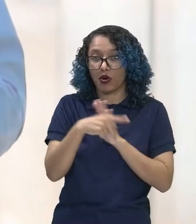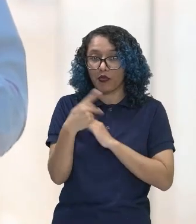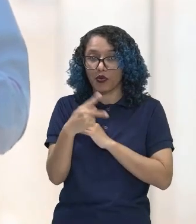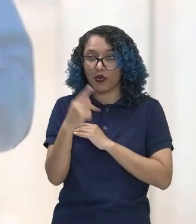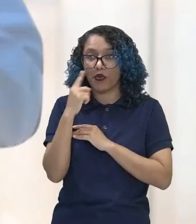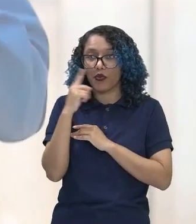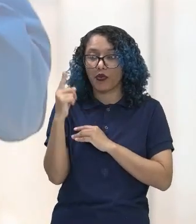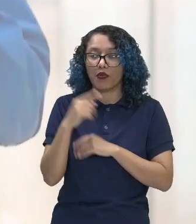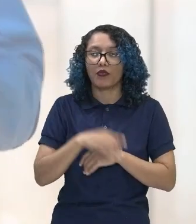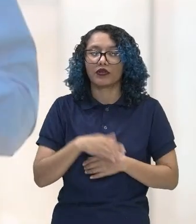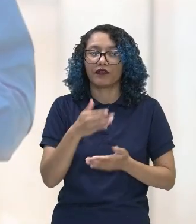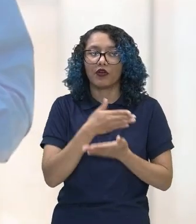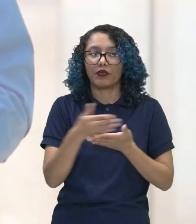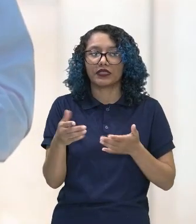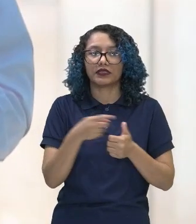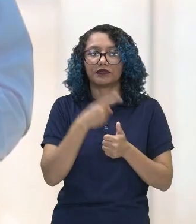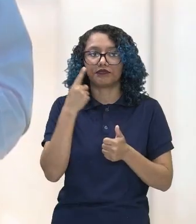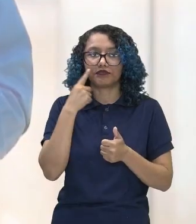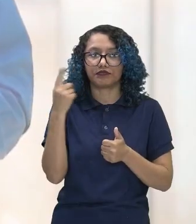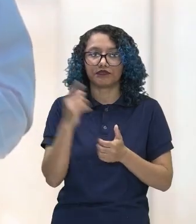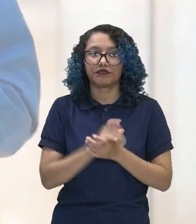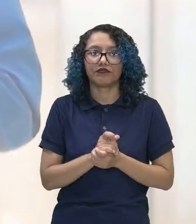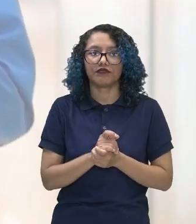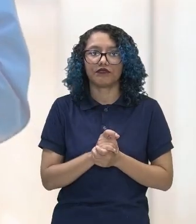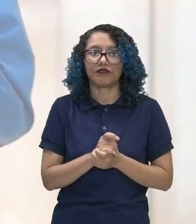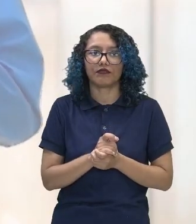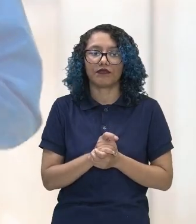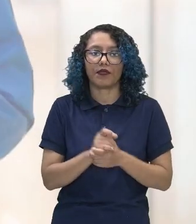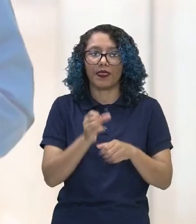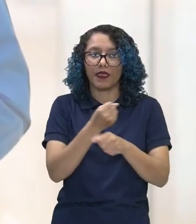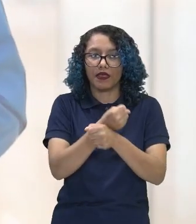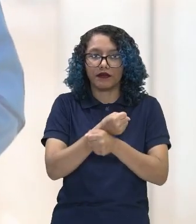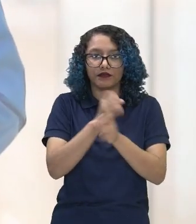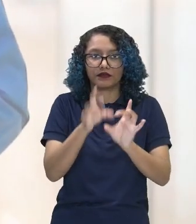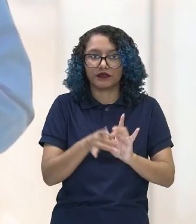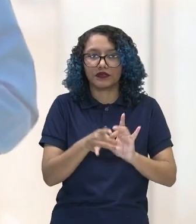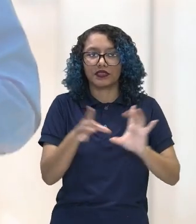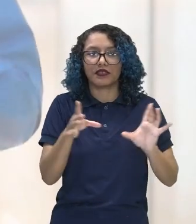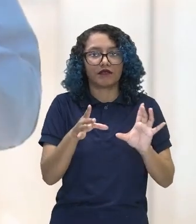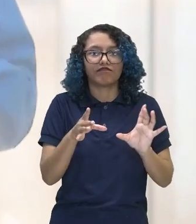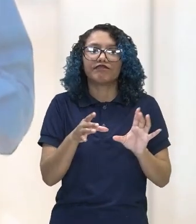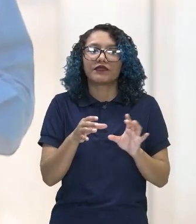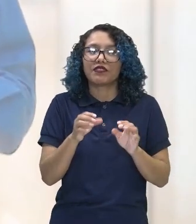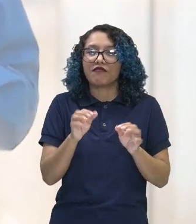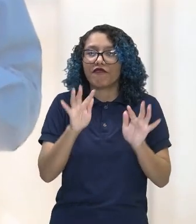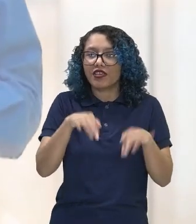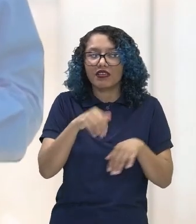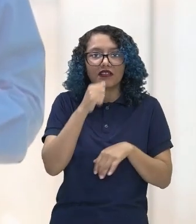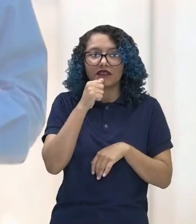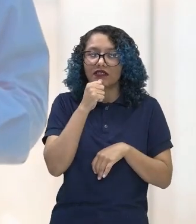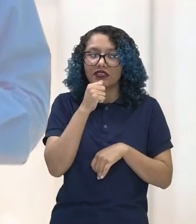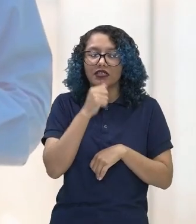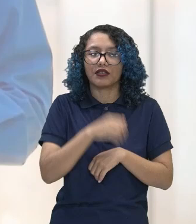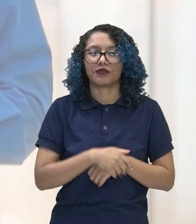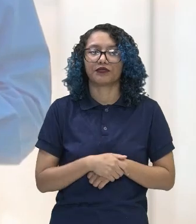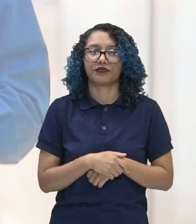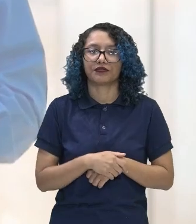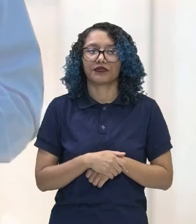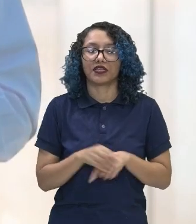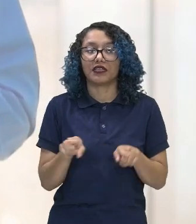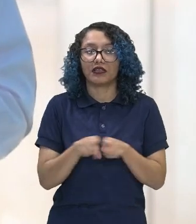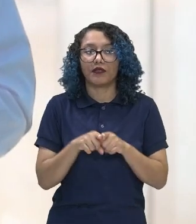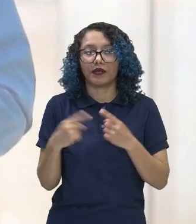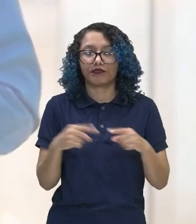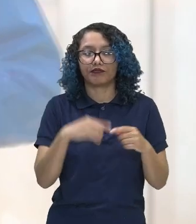começando com a abolição inacabada e o dilema brasileiro. Florestan argumentava que a abolição